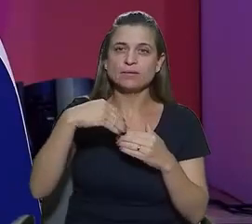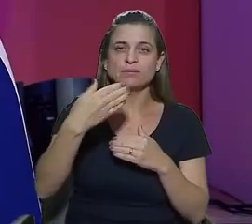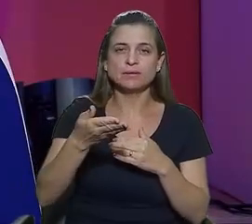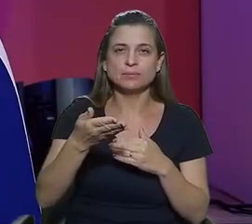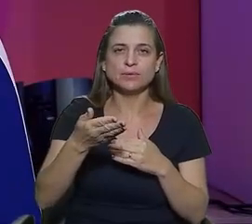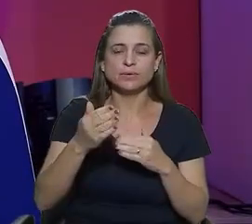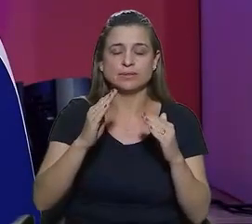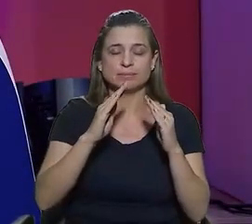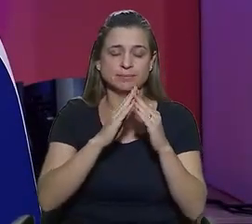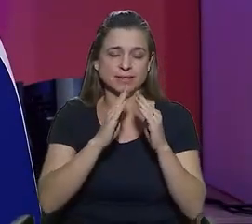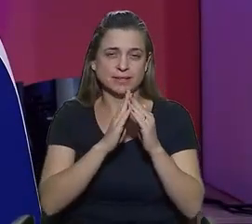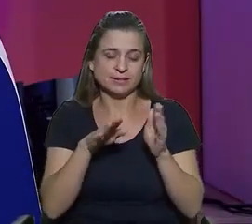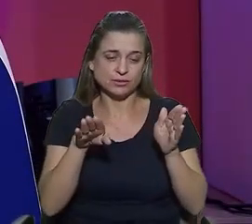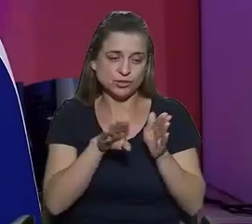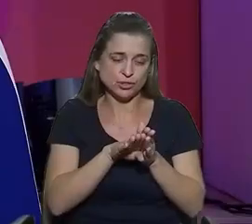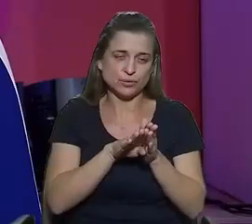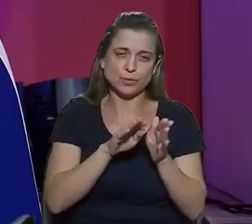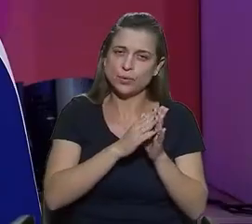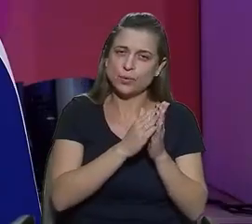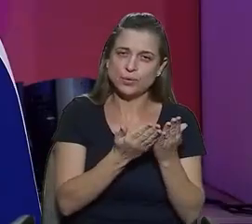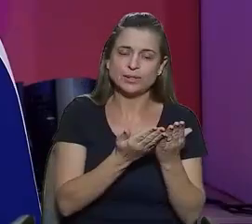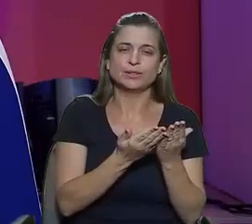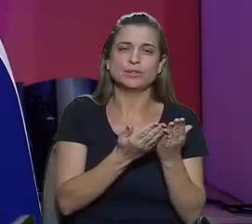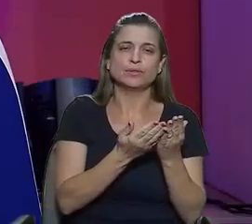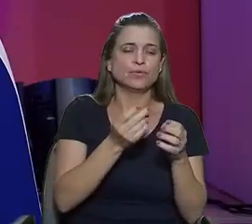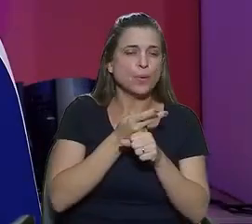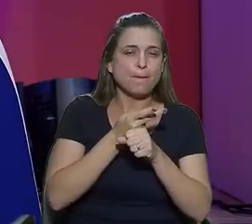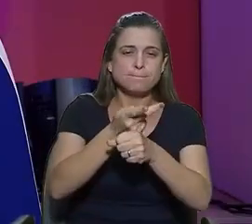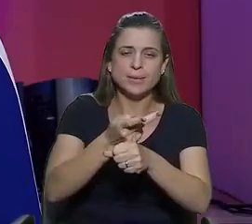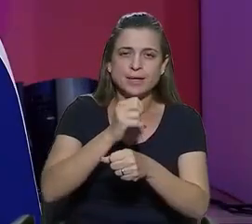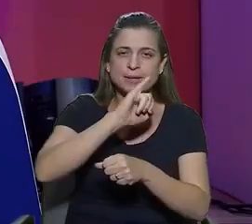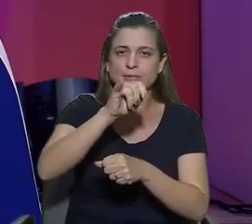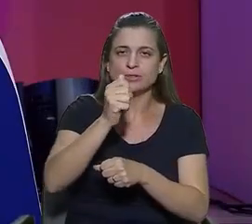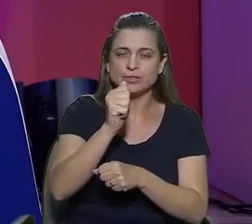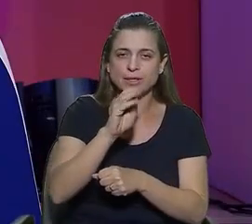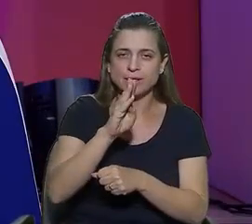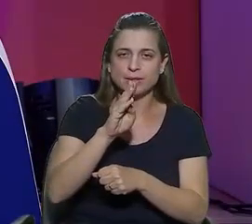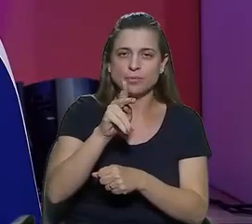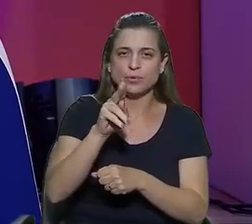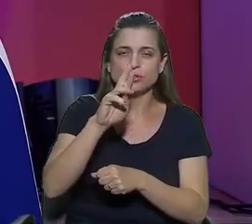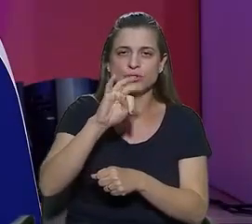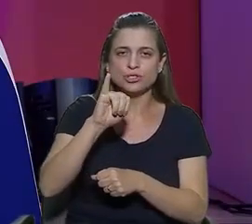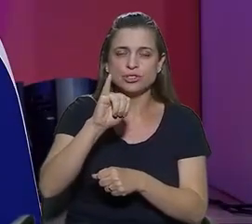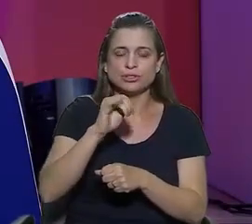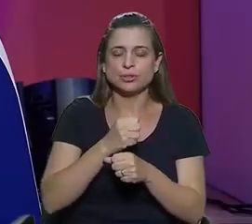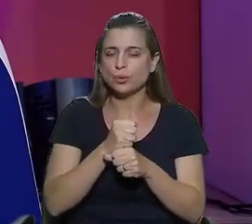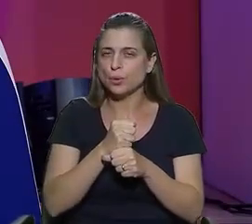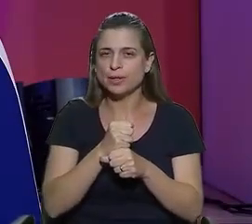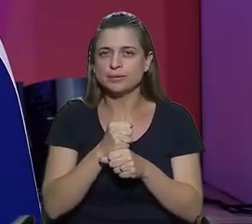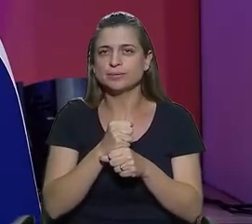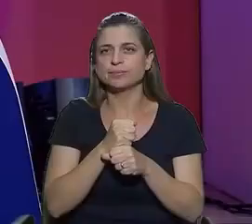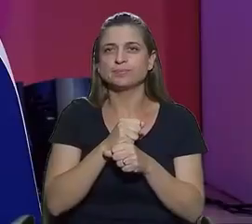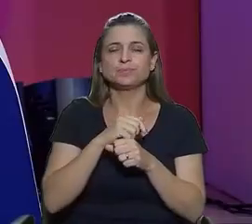casa, Solo para Vialejo, que foi um livro que ganhou o Jabuti do ano na época, livro melhor de poesia. E aí, depois disso,